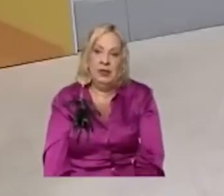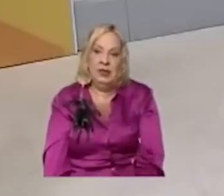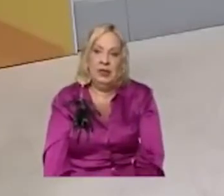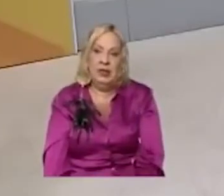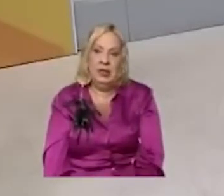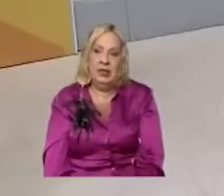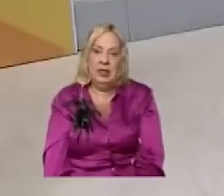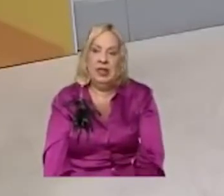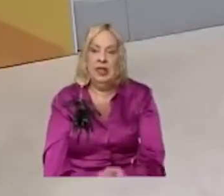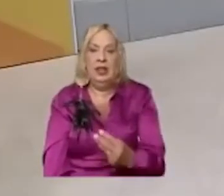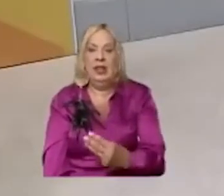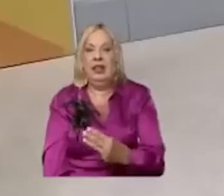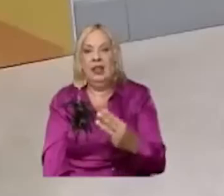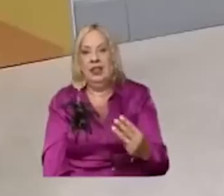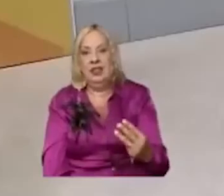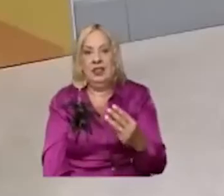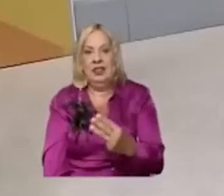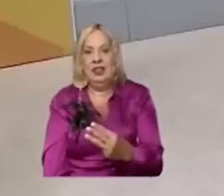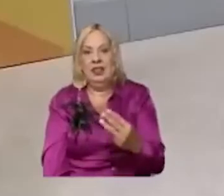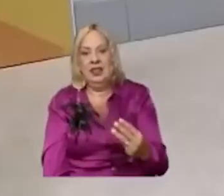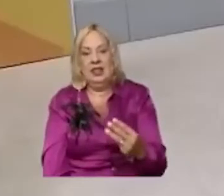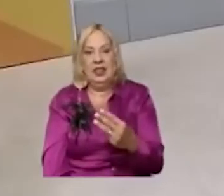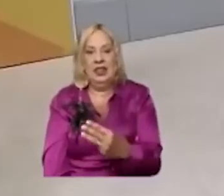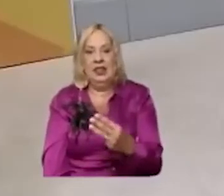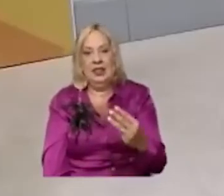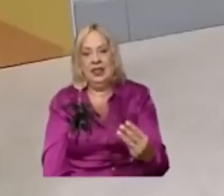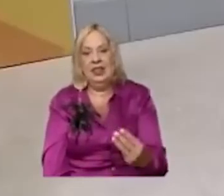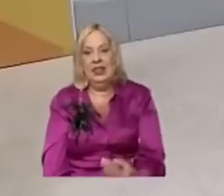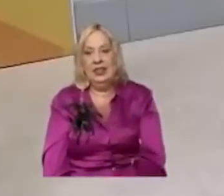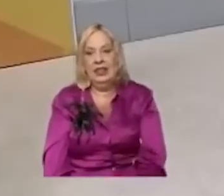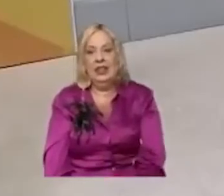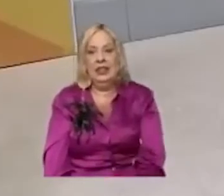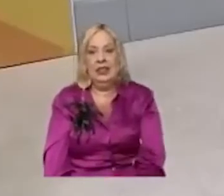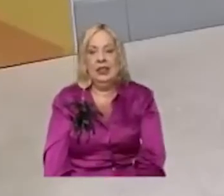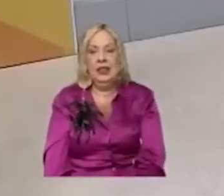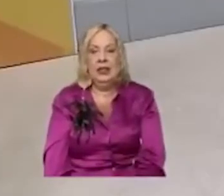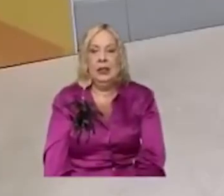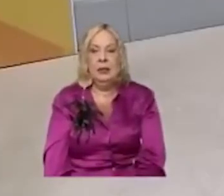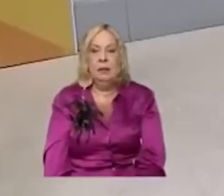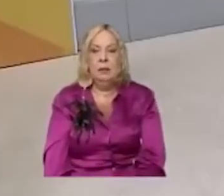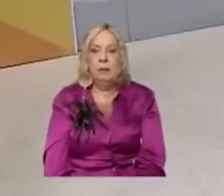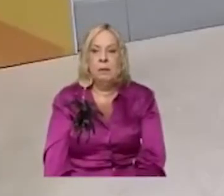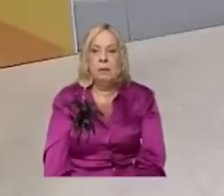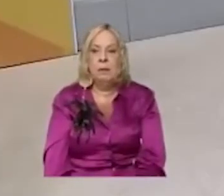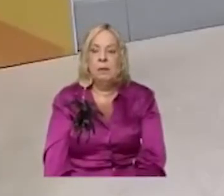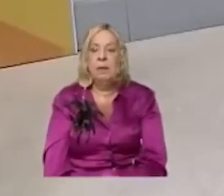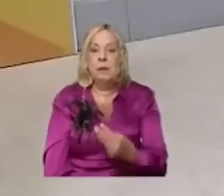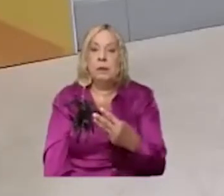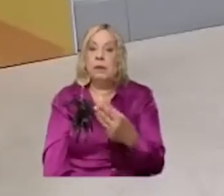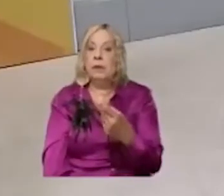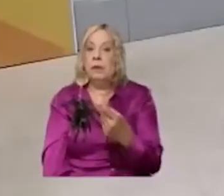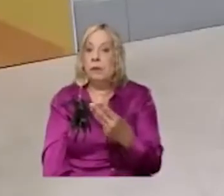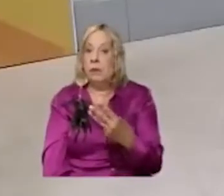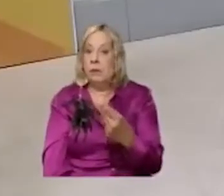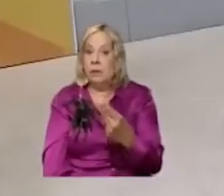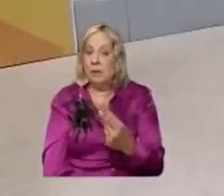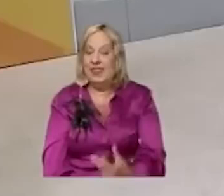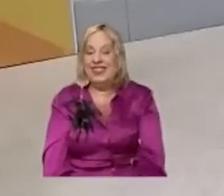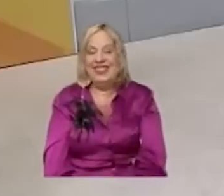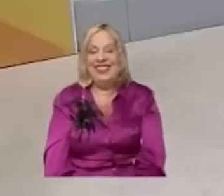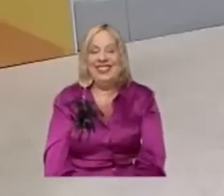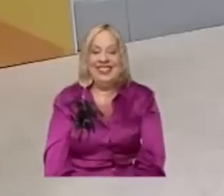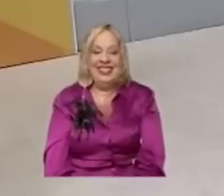de número 33. 33. Sobe a 31.